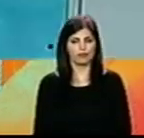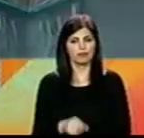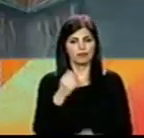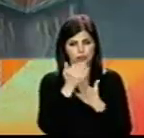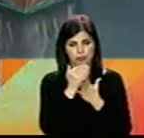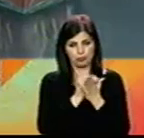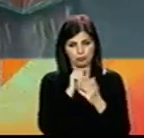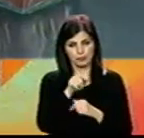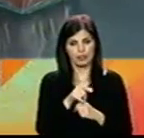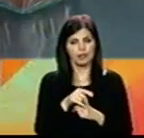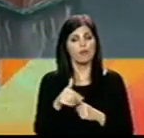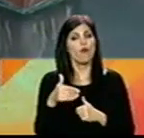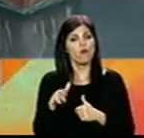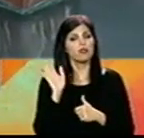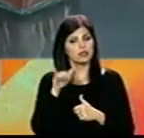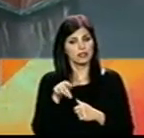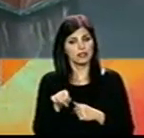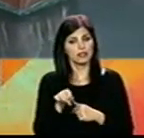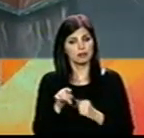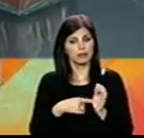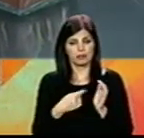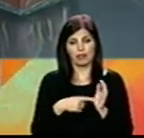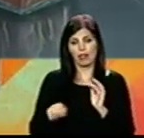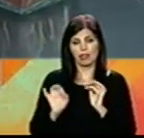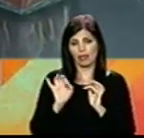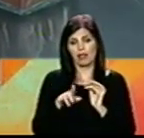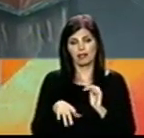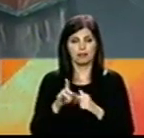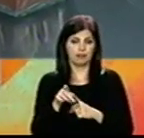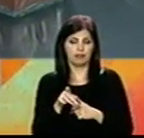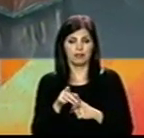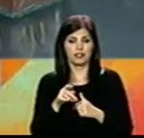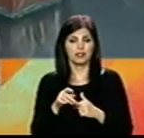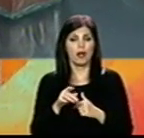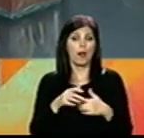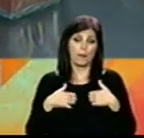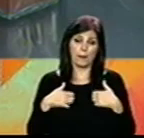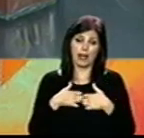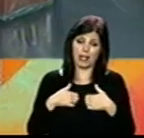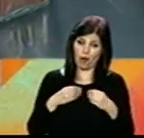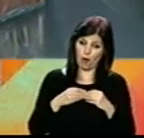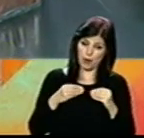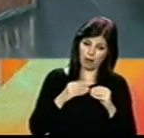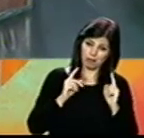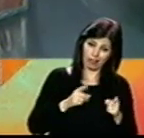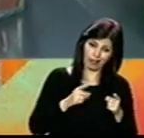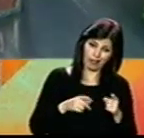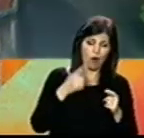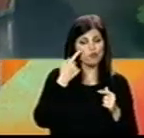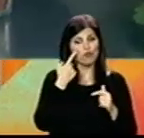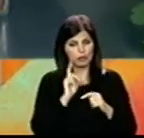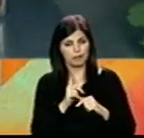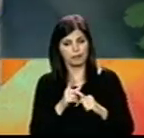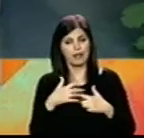os ingredientes vão aparecer ali. Sim, sim? Eu, o que eu vou trazer tinha que ser uma provocação aqui para o Jorge, que tinha, nós combinámos que é bacalhau. Okay. Então vamos aos ingredientes. Então